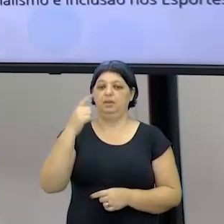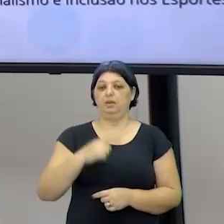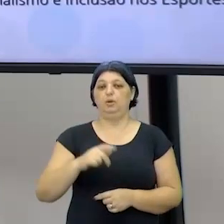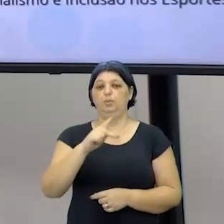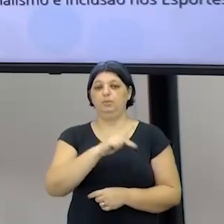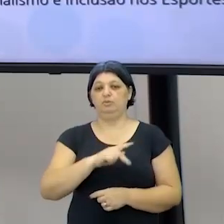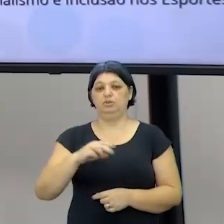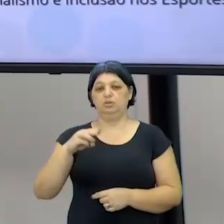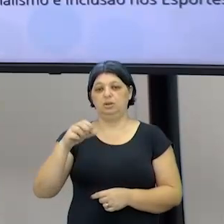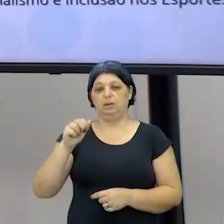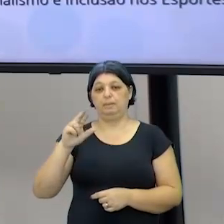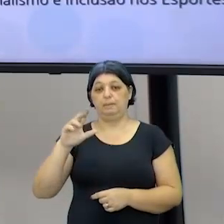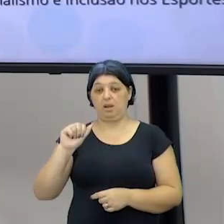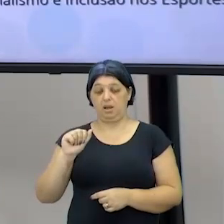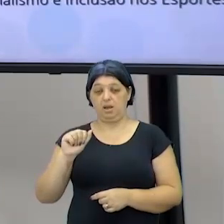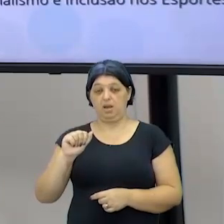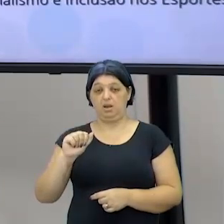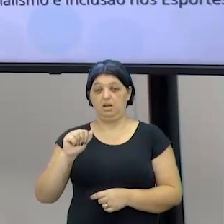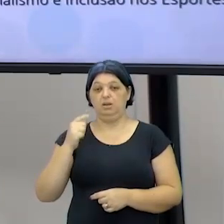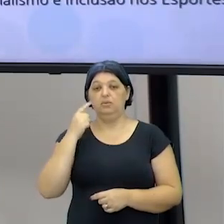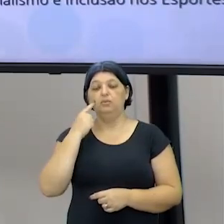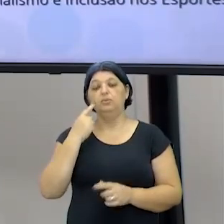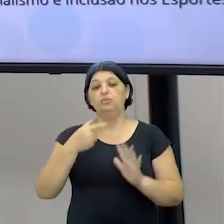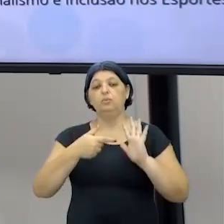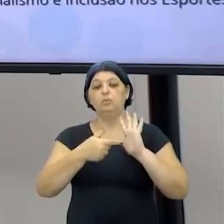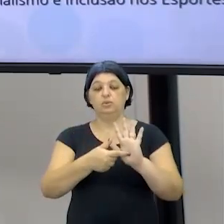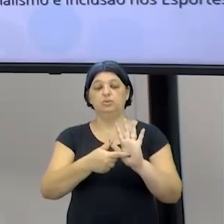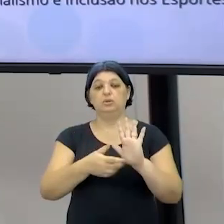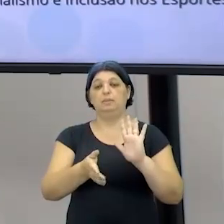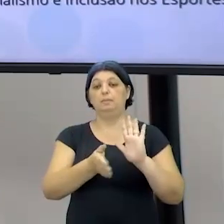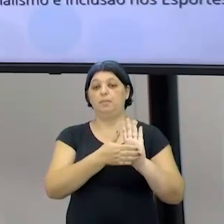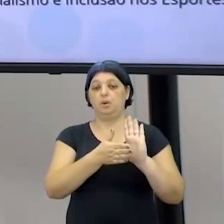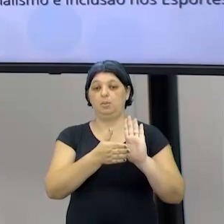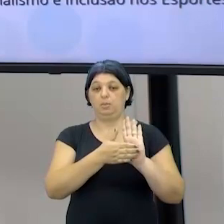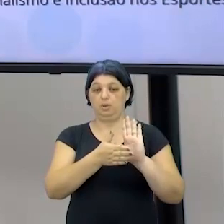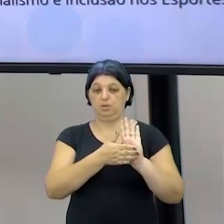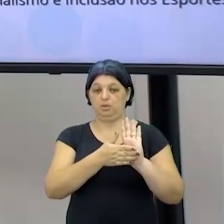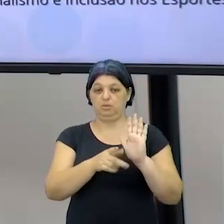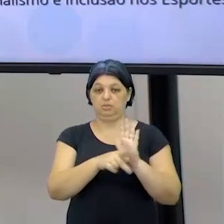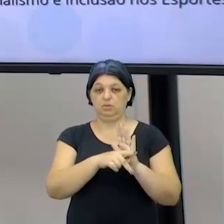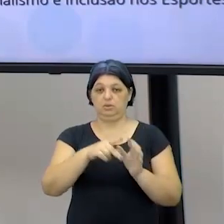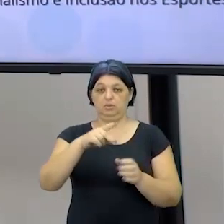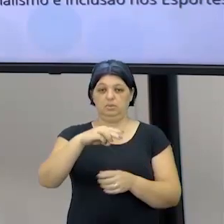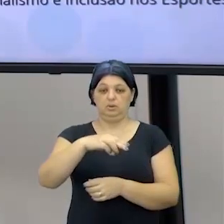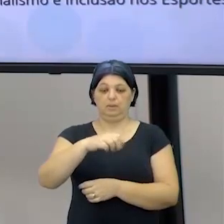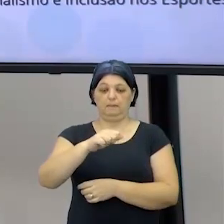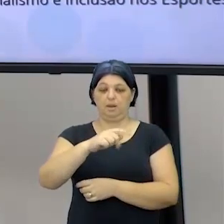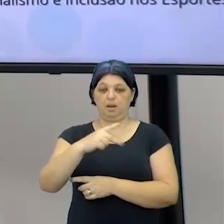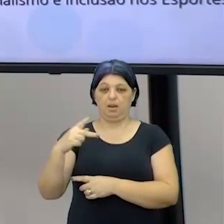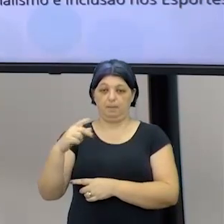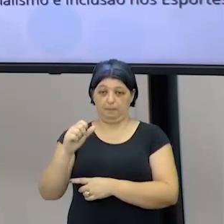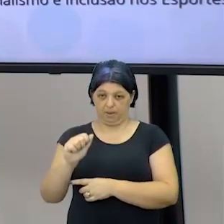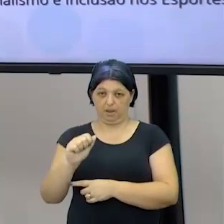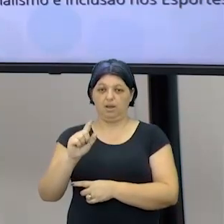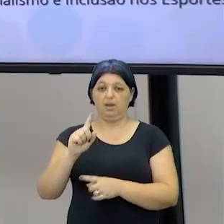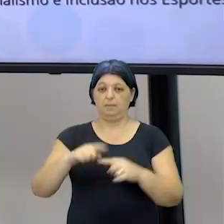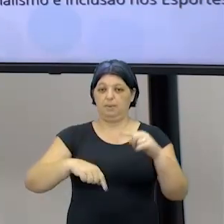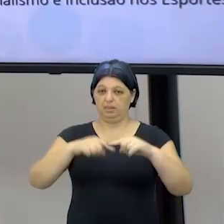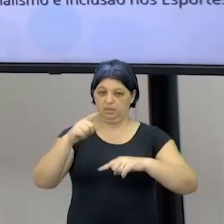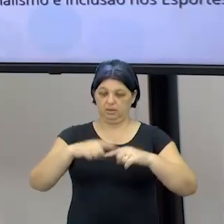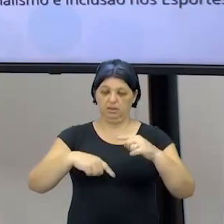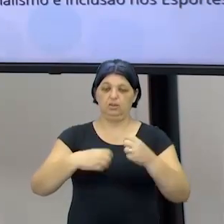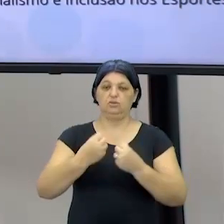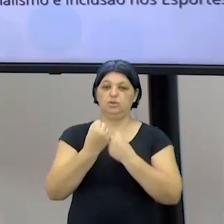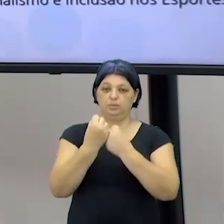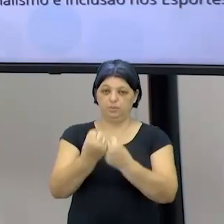vai trazendo propostas que nós temos no mapa. O mapa é um material de apoio